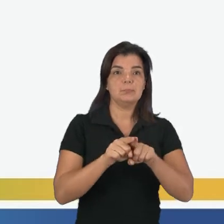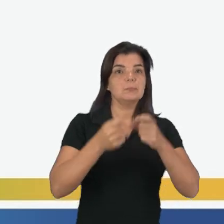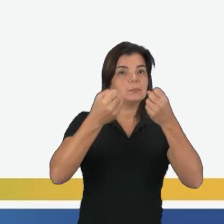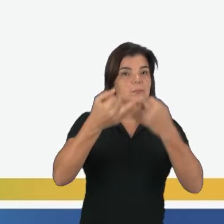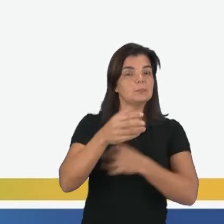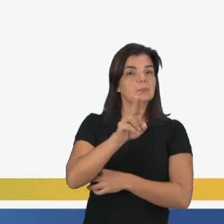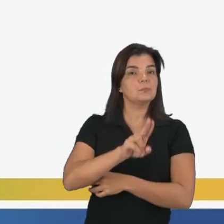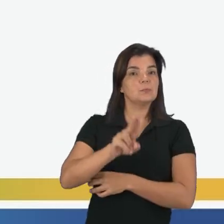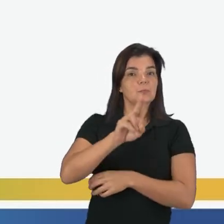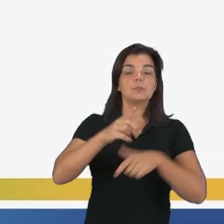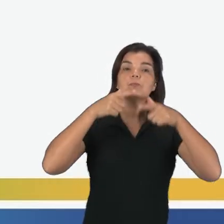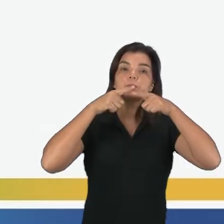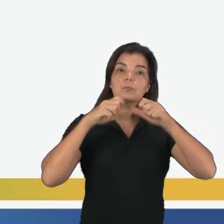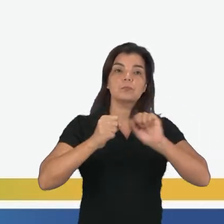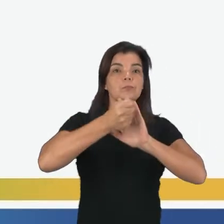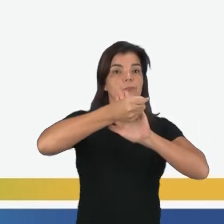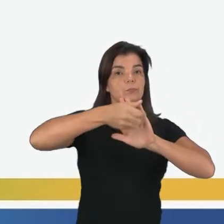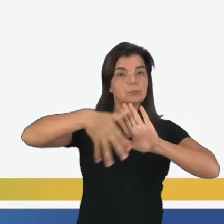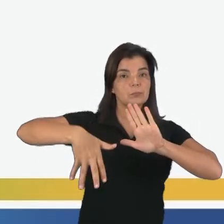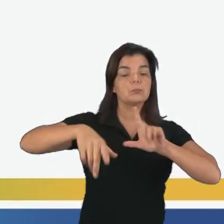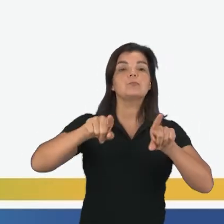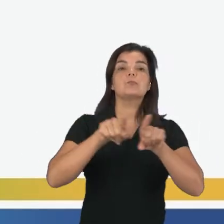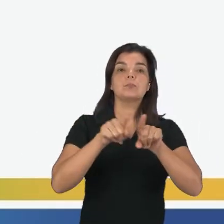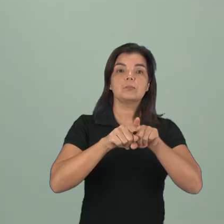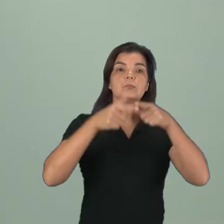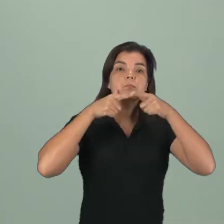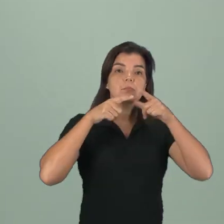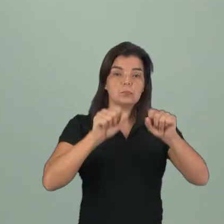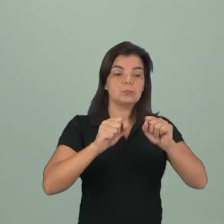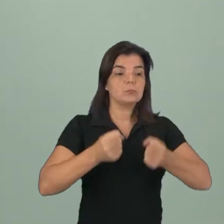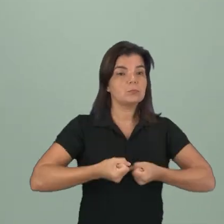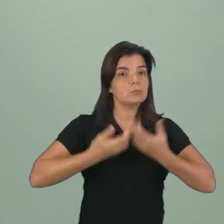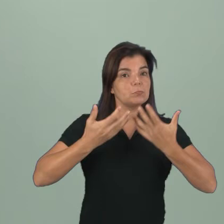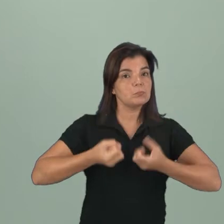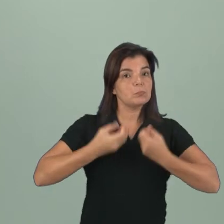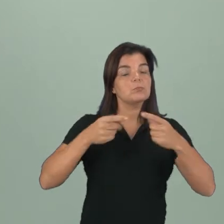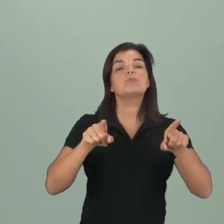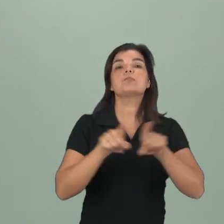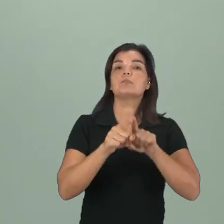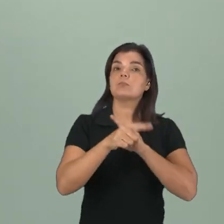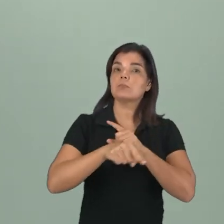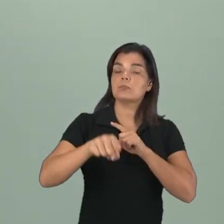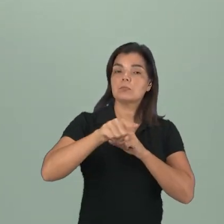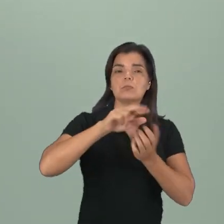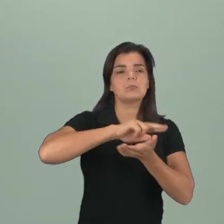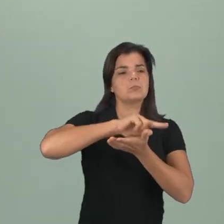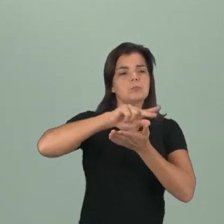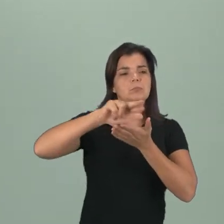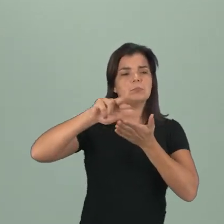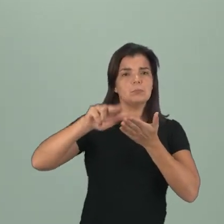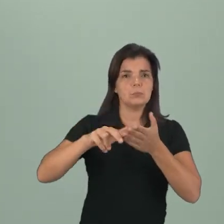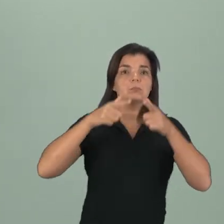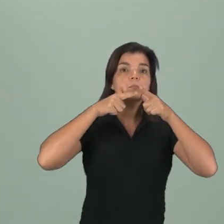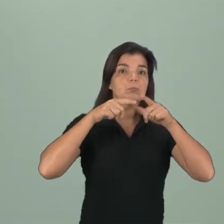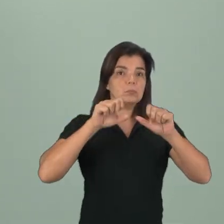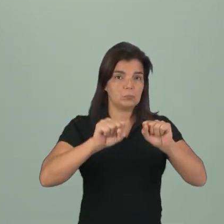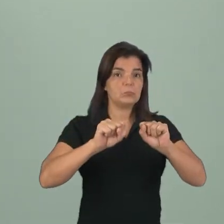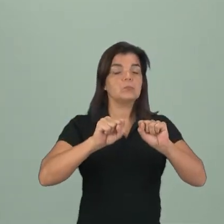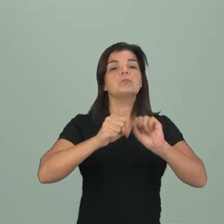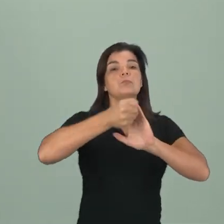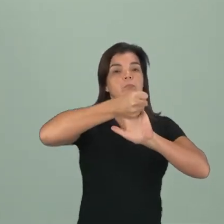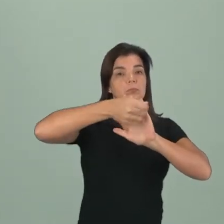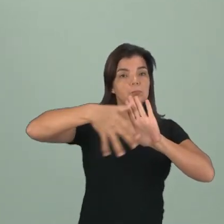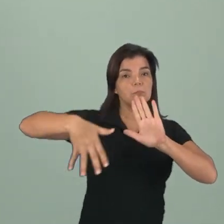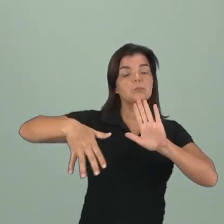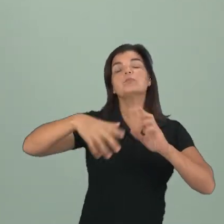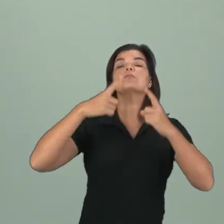faz uso das figuras de linguagem para deixar sua linguagem mais expressiva. Gente, há várias figuras de linguagem,